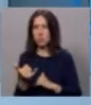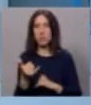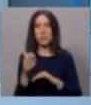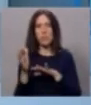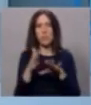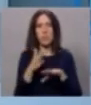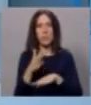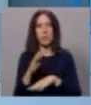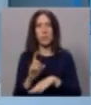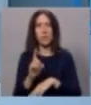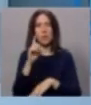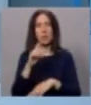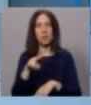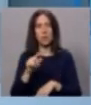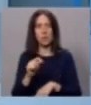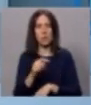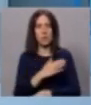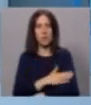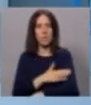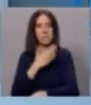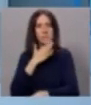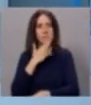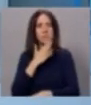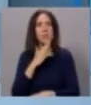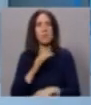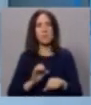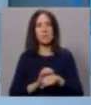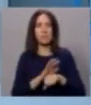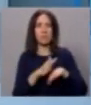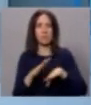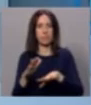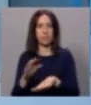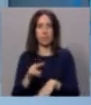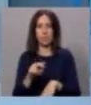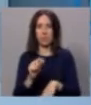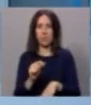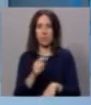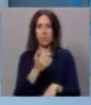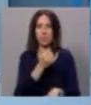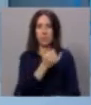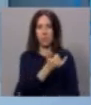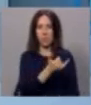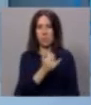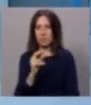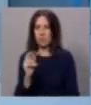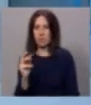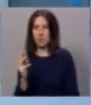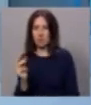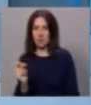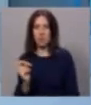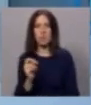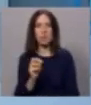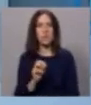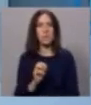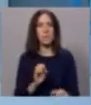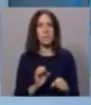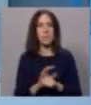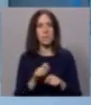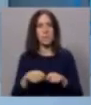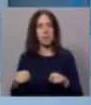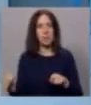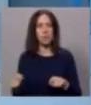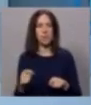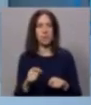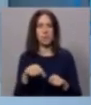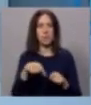de norte, noroeste, fraco a moderado e a agitação marítima de noroeste com 2 a 3 metros, enquanto no grupo oriental será de oeste